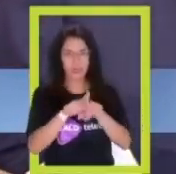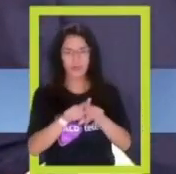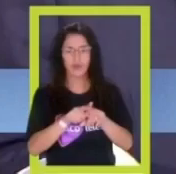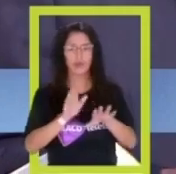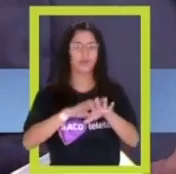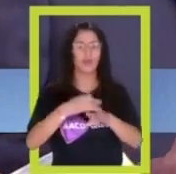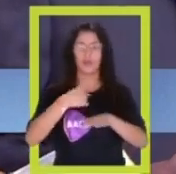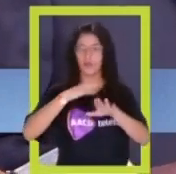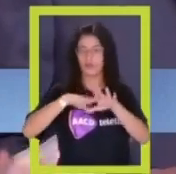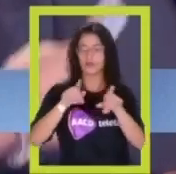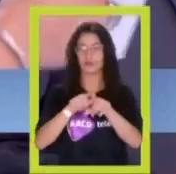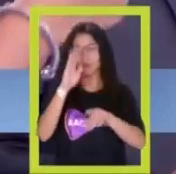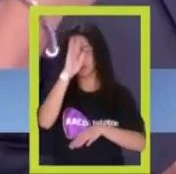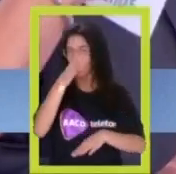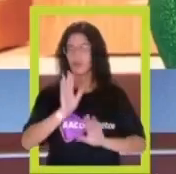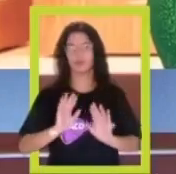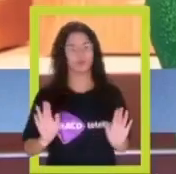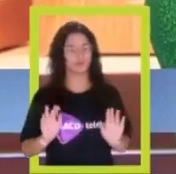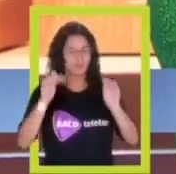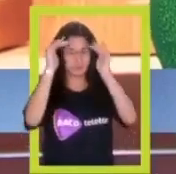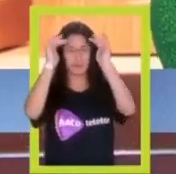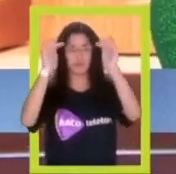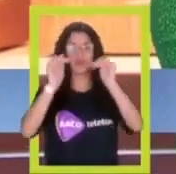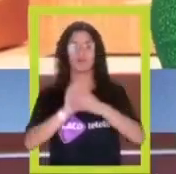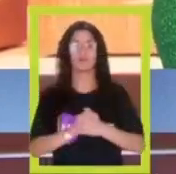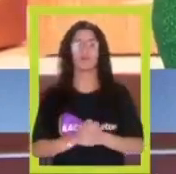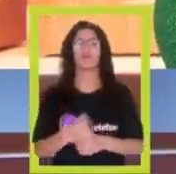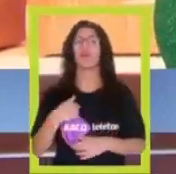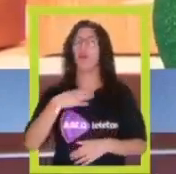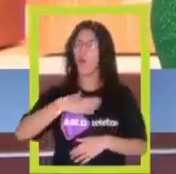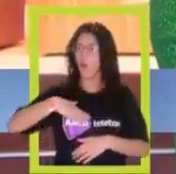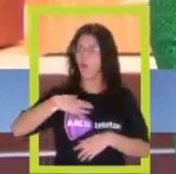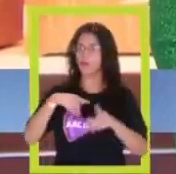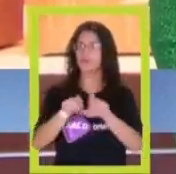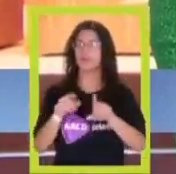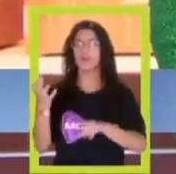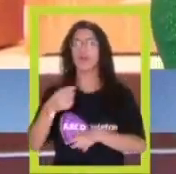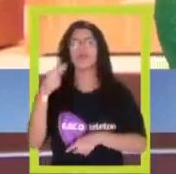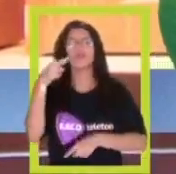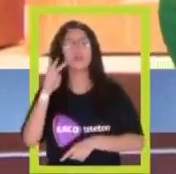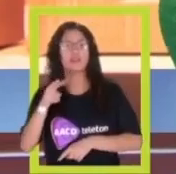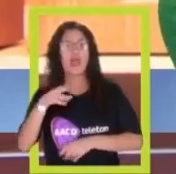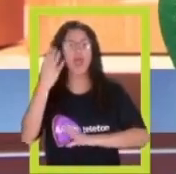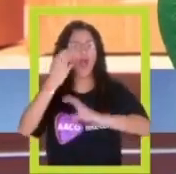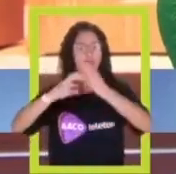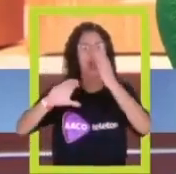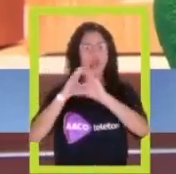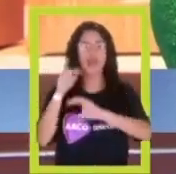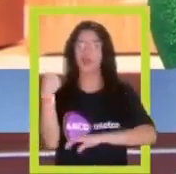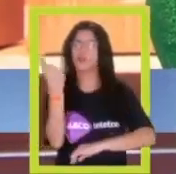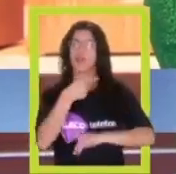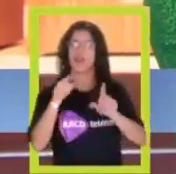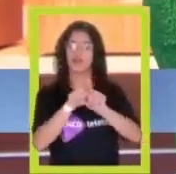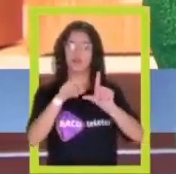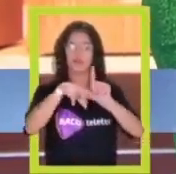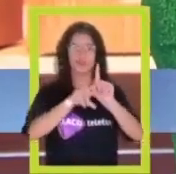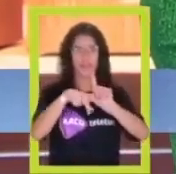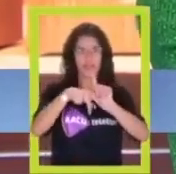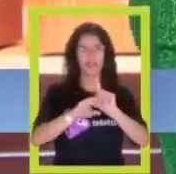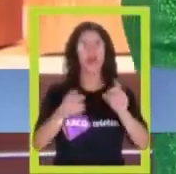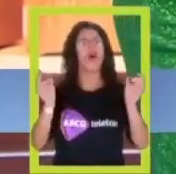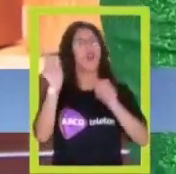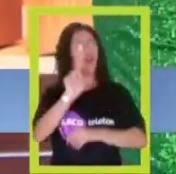eu faço, manda que eu obedeço. Eu adoro ouvir essa voz dela. Eu tá também, desde... quero ver você soltar essa voz aqui pro palco do Teleton. Então é pra já!